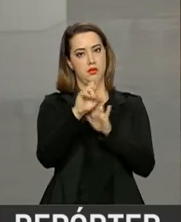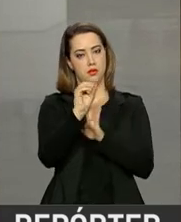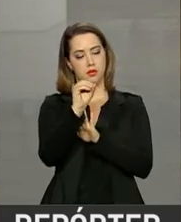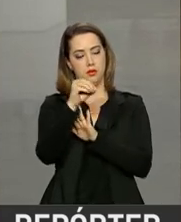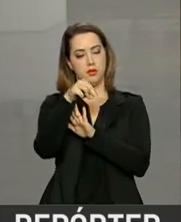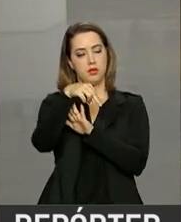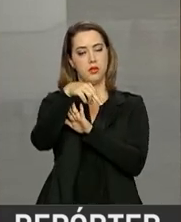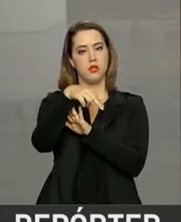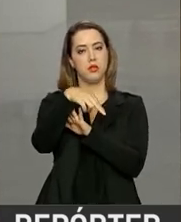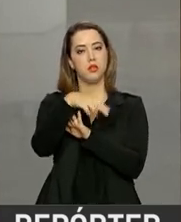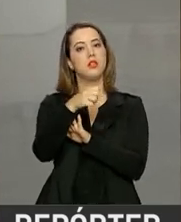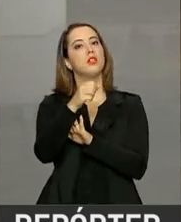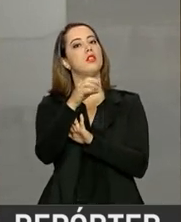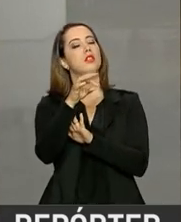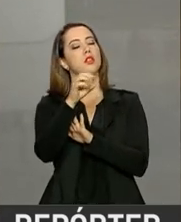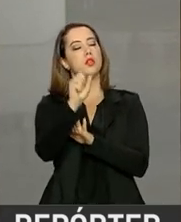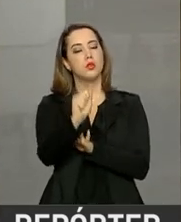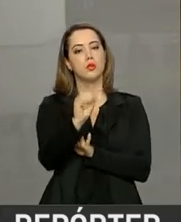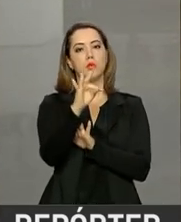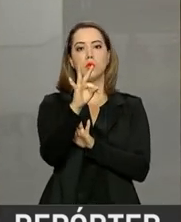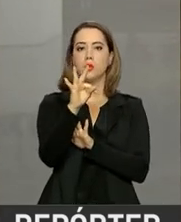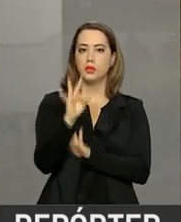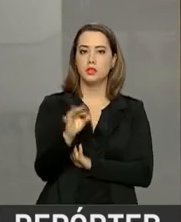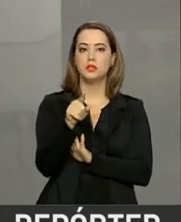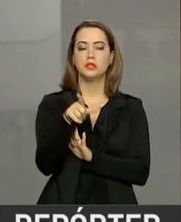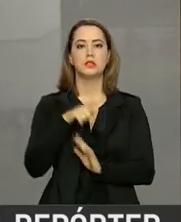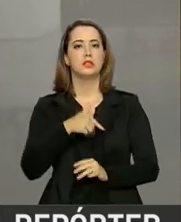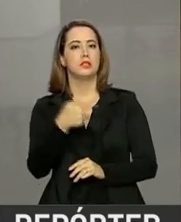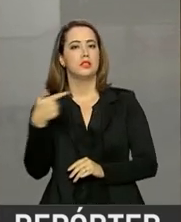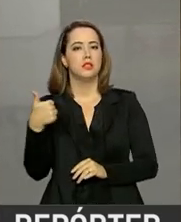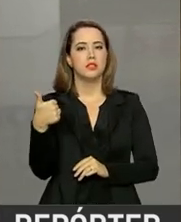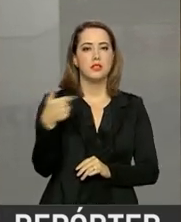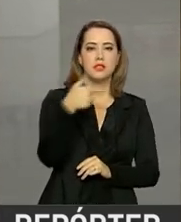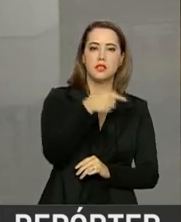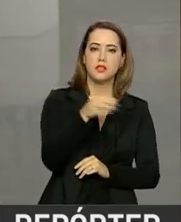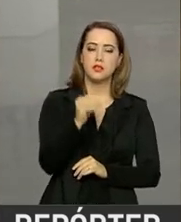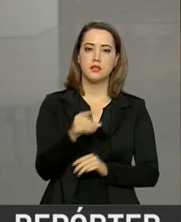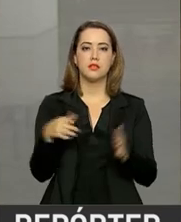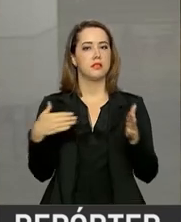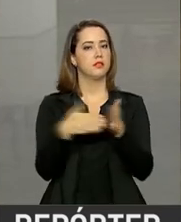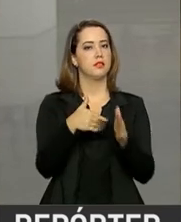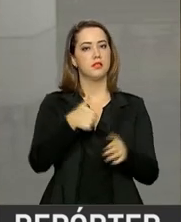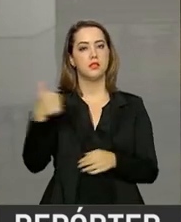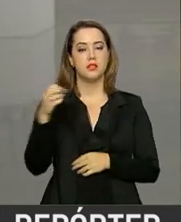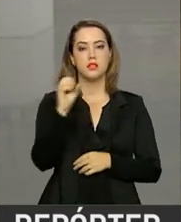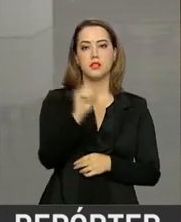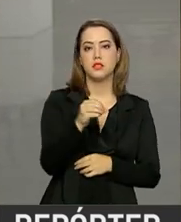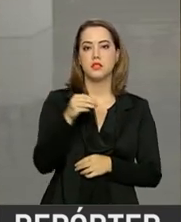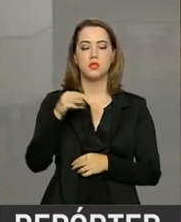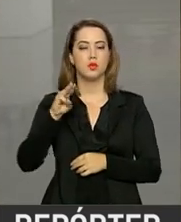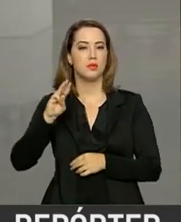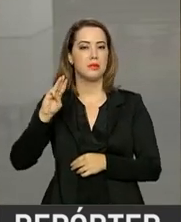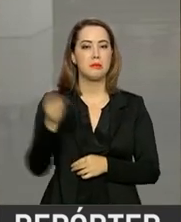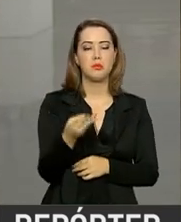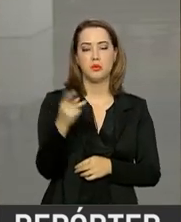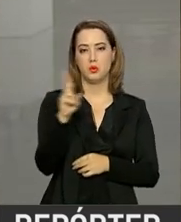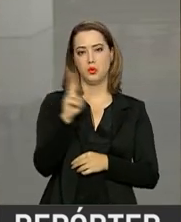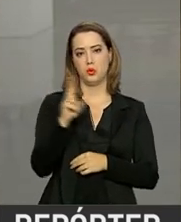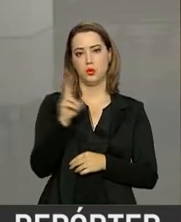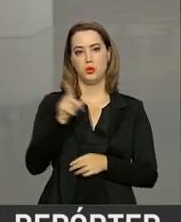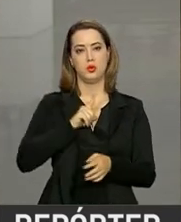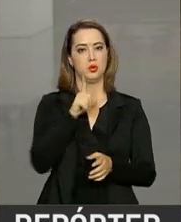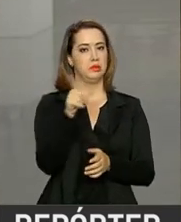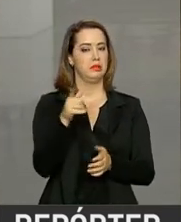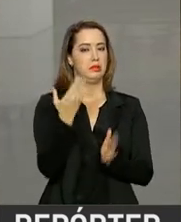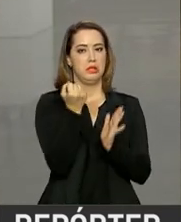desviados entre 170 e R 180 milhões deais as fraudes foram por exemplo o superfaturamento